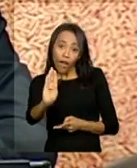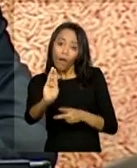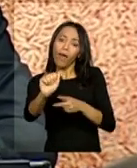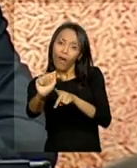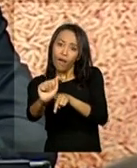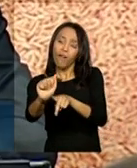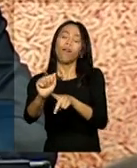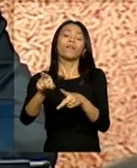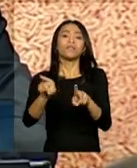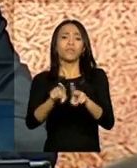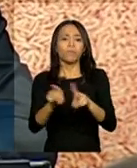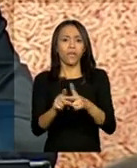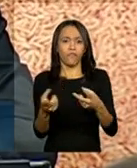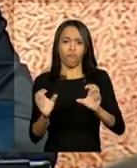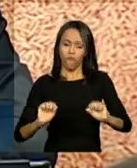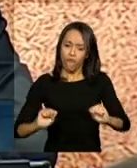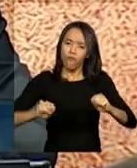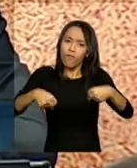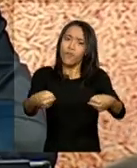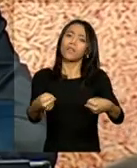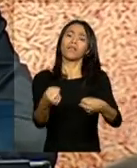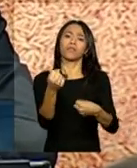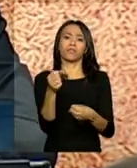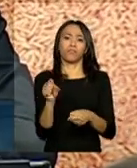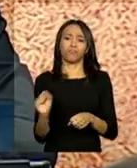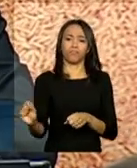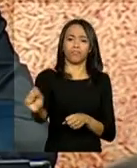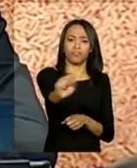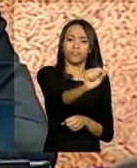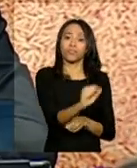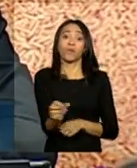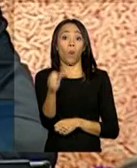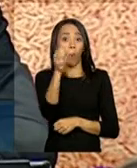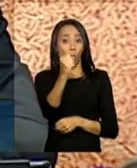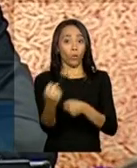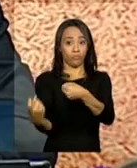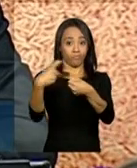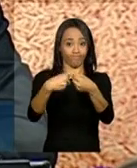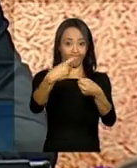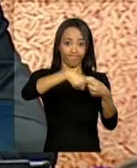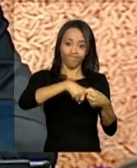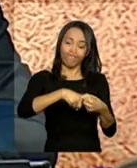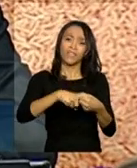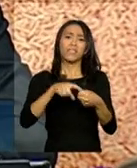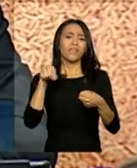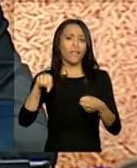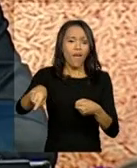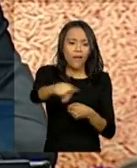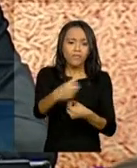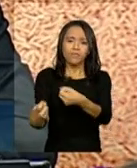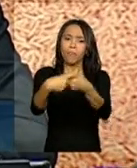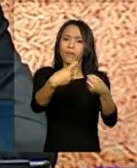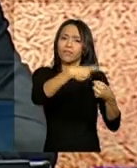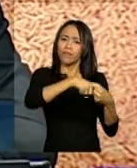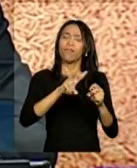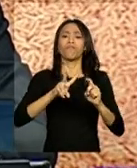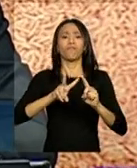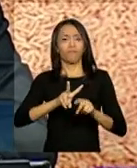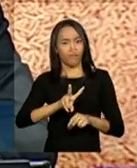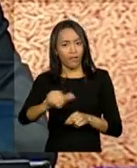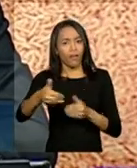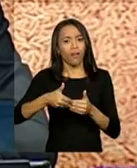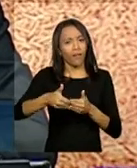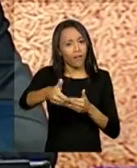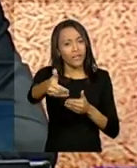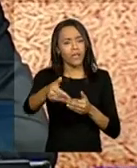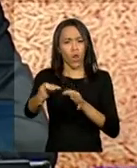fortalece oito parcerias já institucionalizadas com o Instituto Butantã e que essas parcerias irão modernizar sua